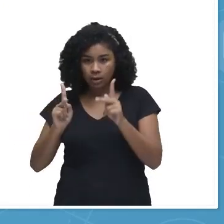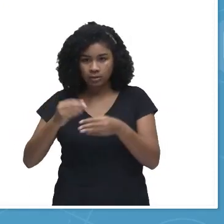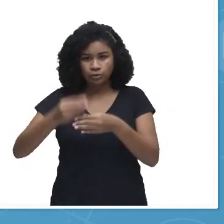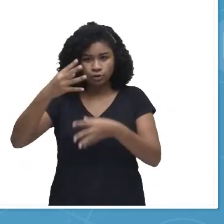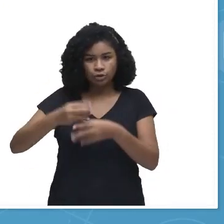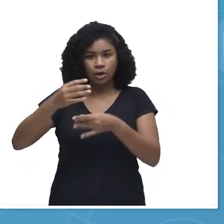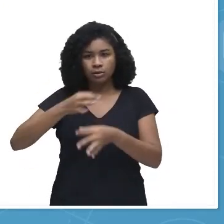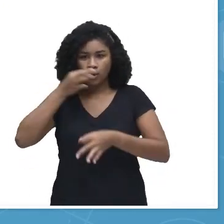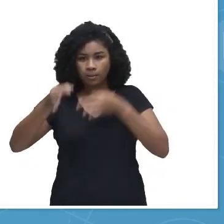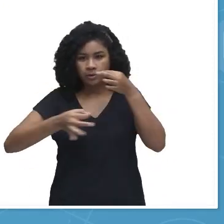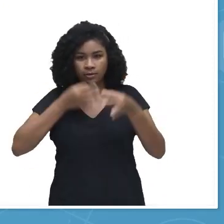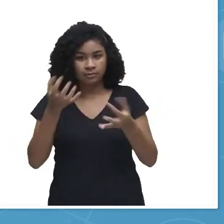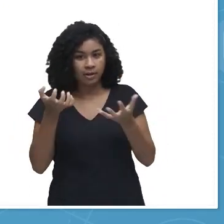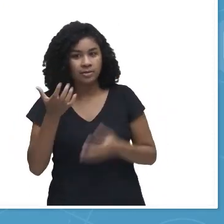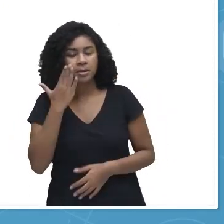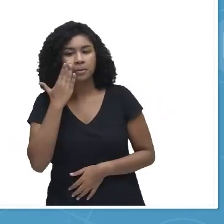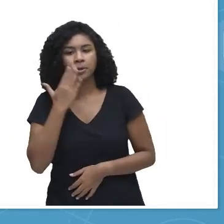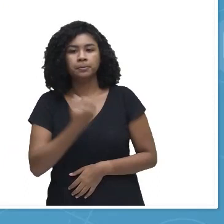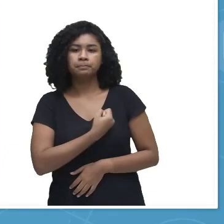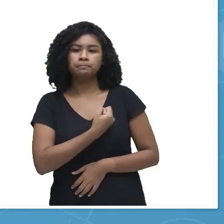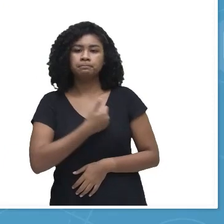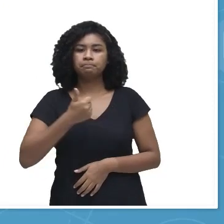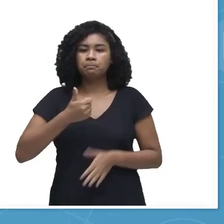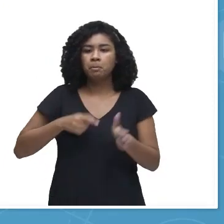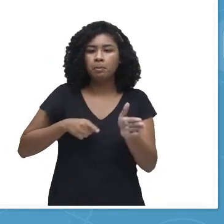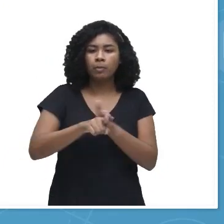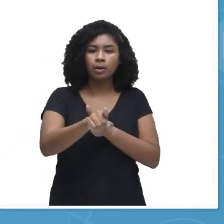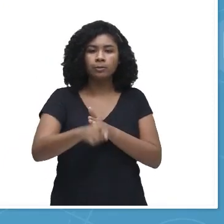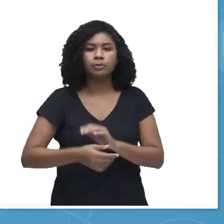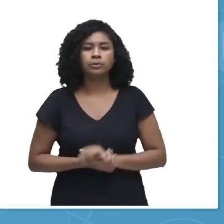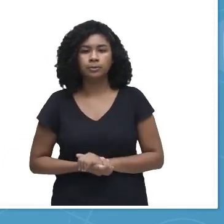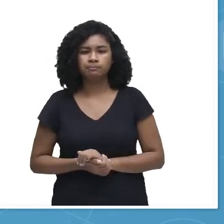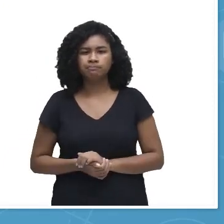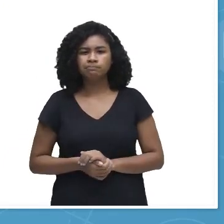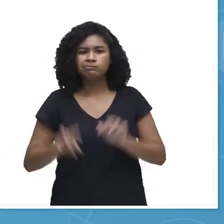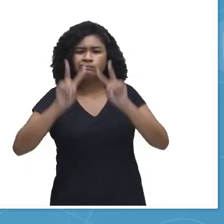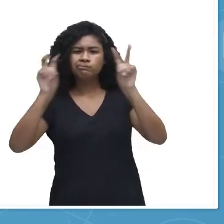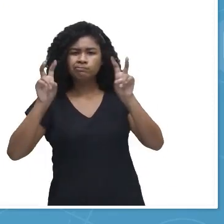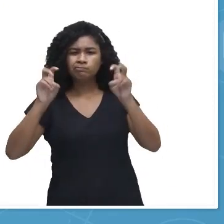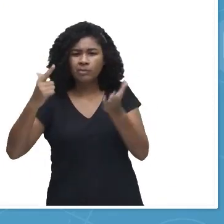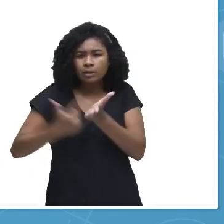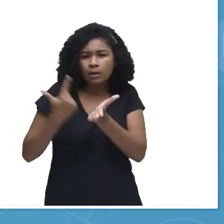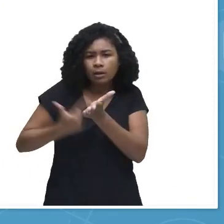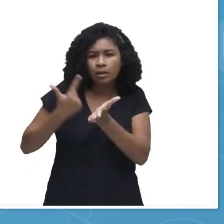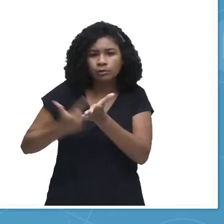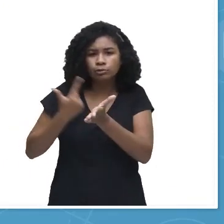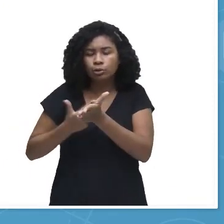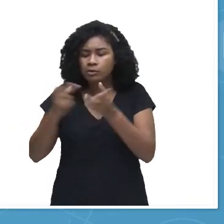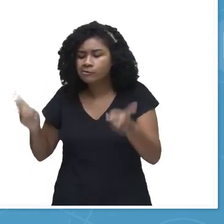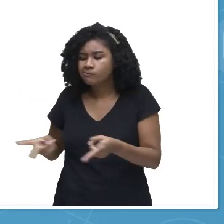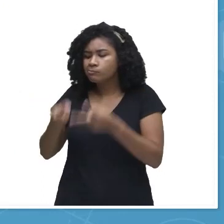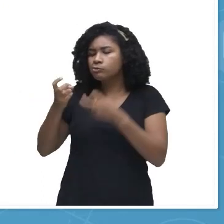necessário. E a primeira questão diz o seguinte: ao citar o termo literatura, alguns nomes